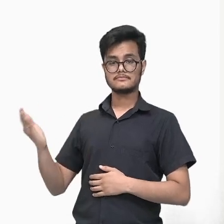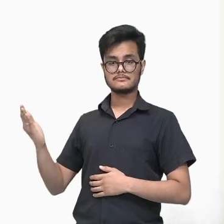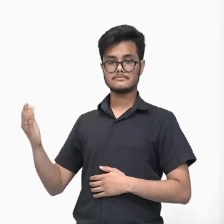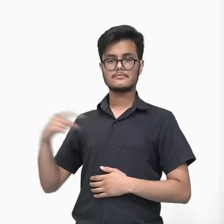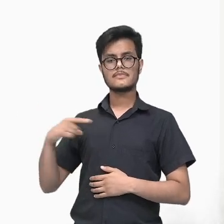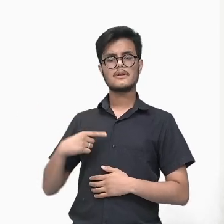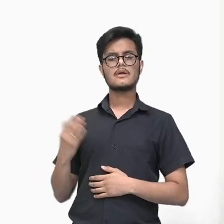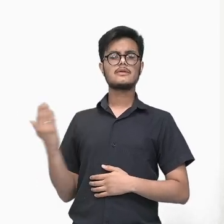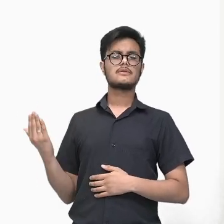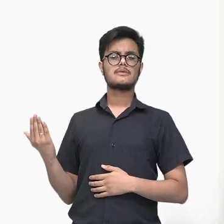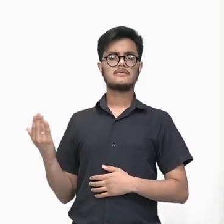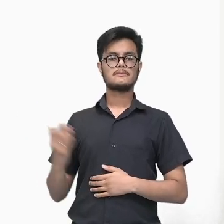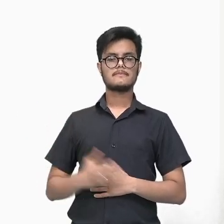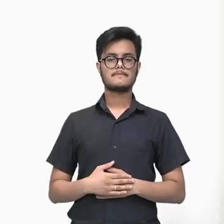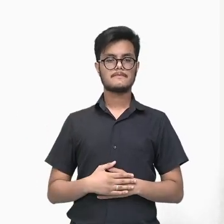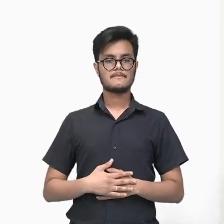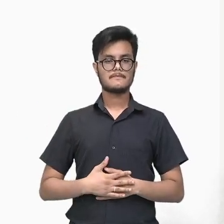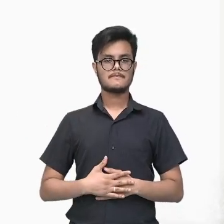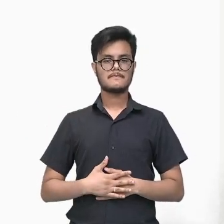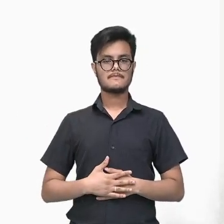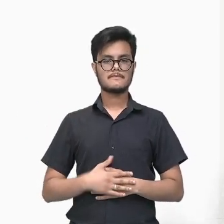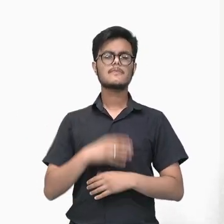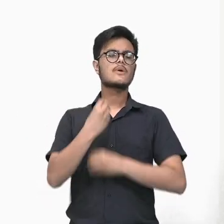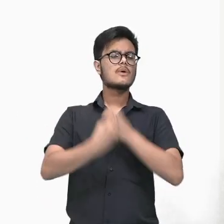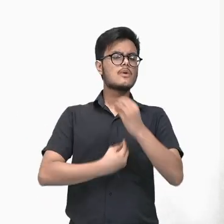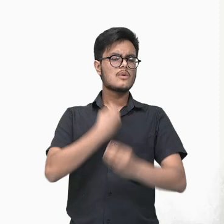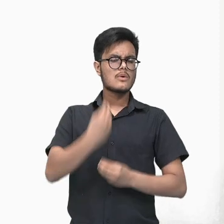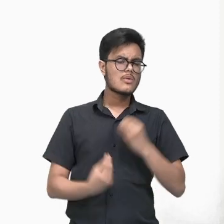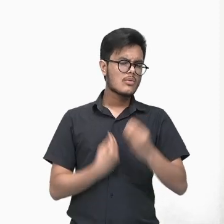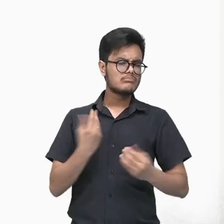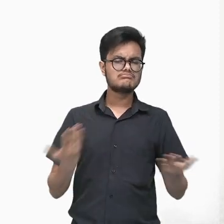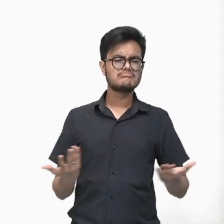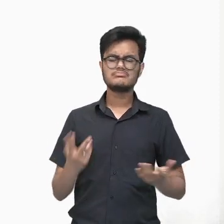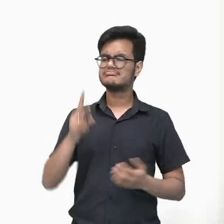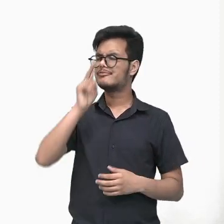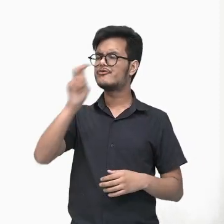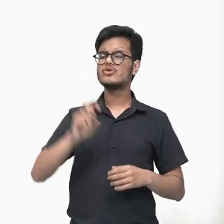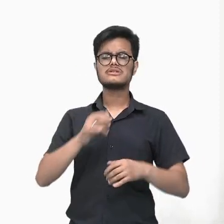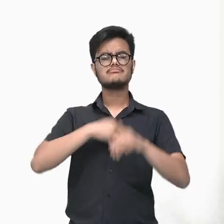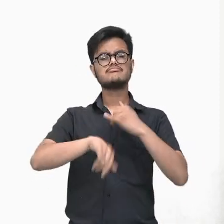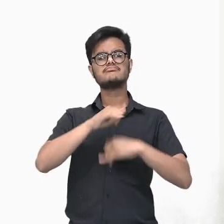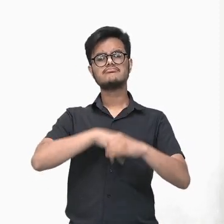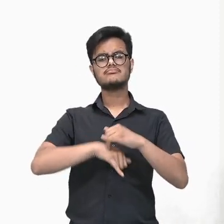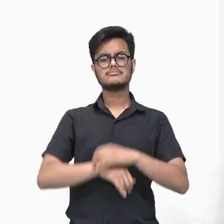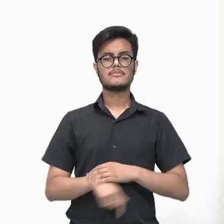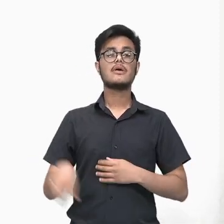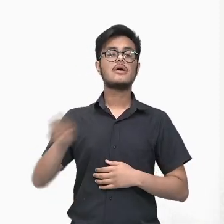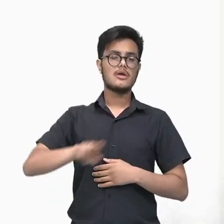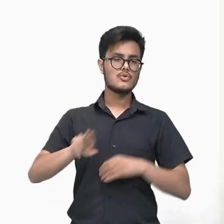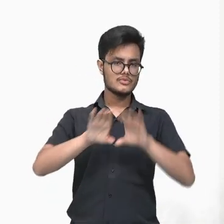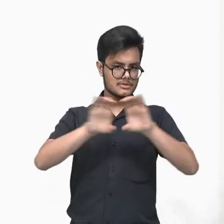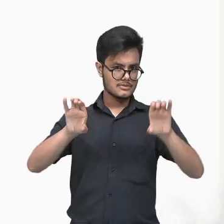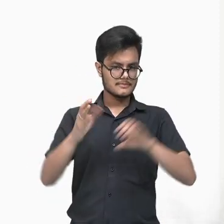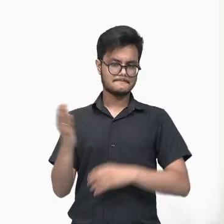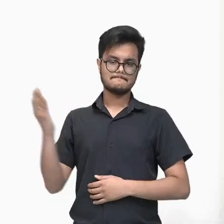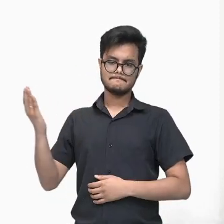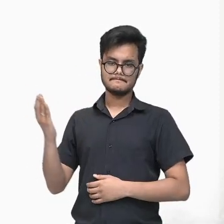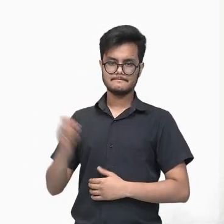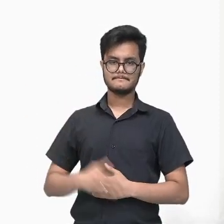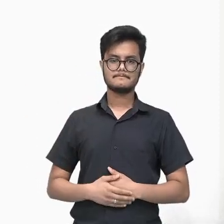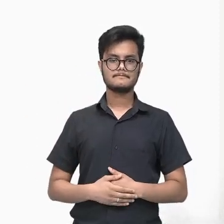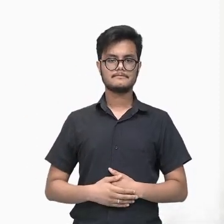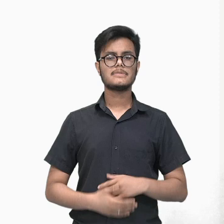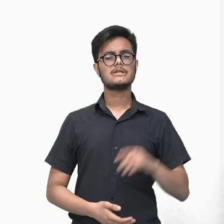aqui uma conversa querendo saber qual é a força elétrica, e você usa a equação da lei de Coulomb.